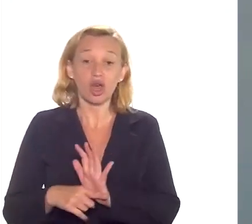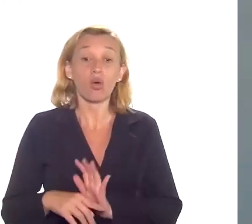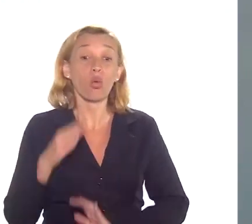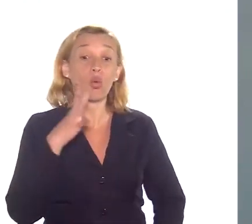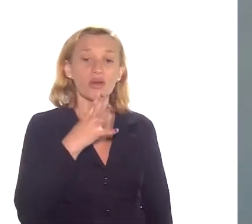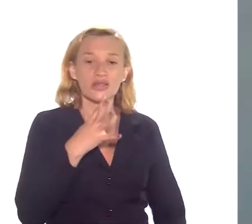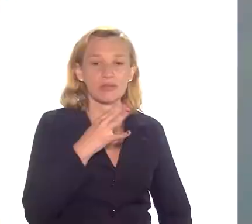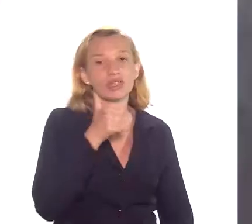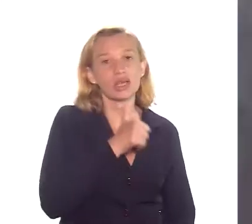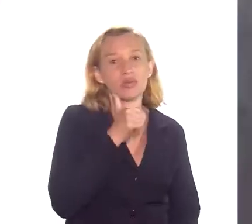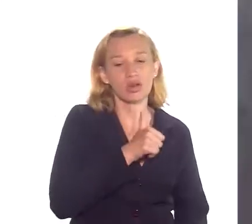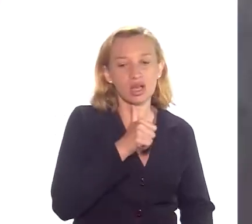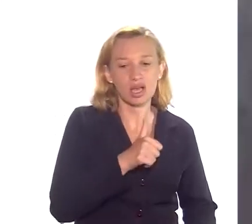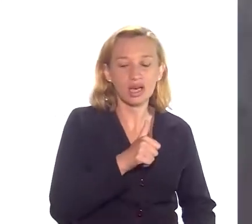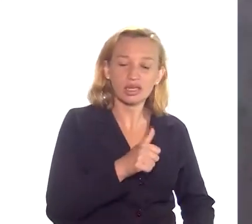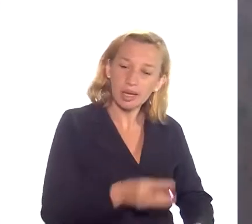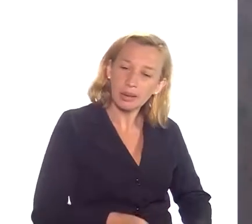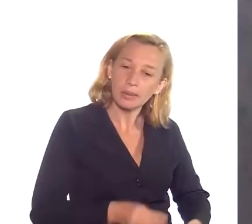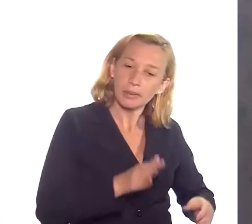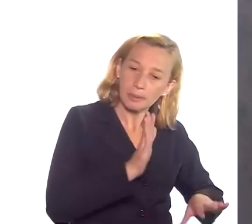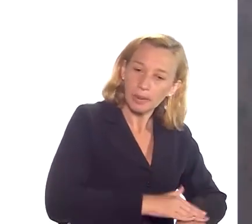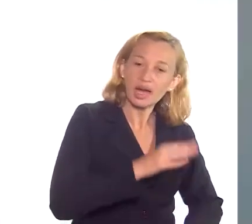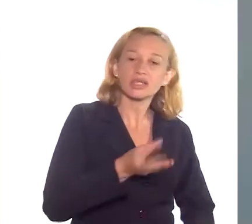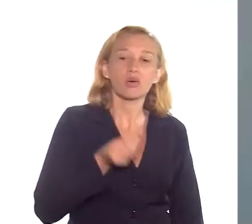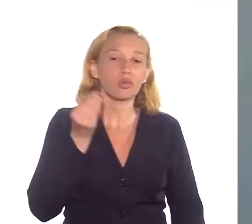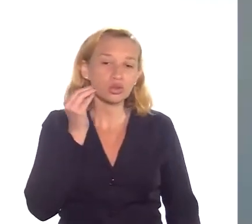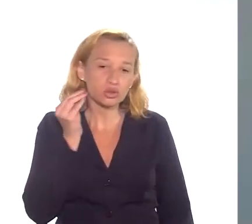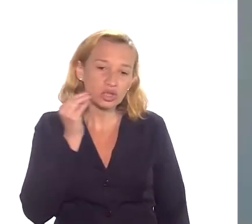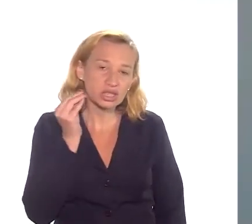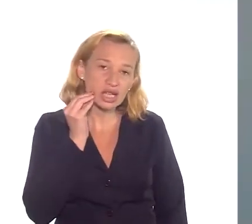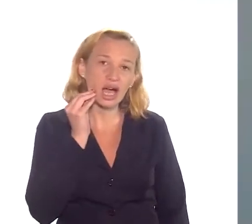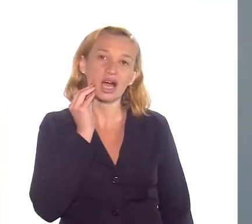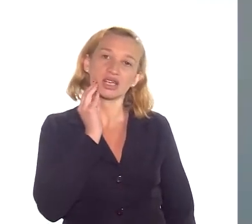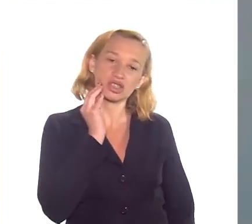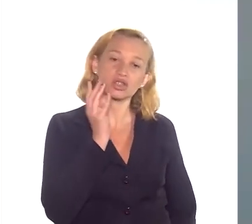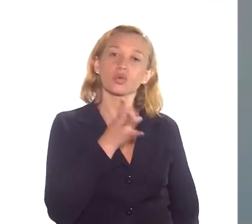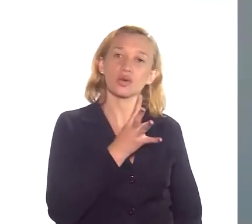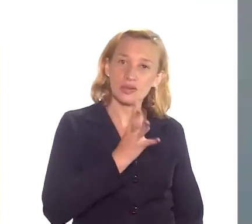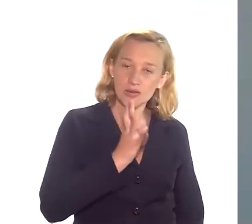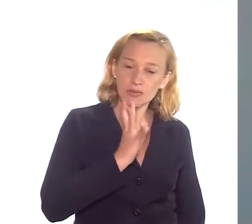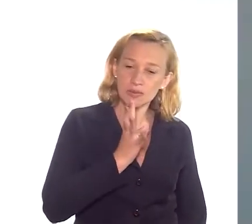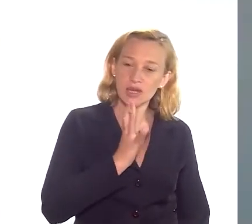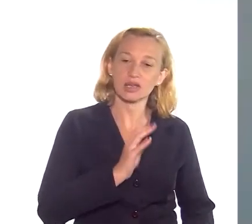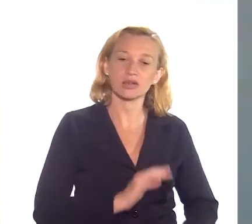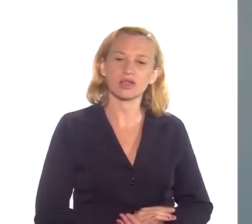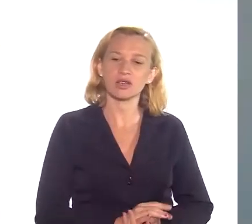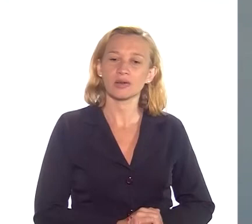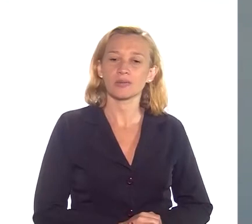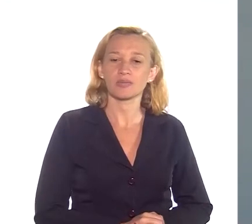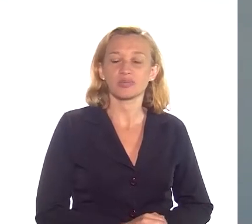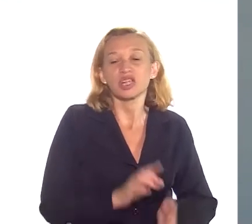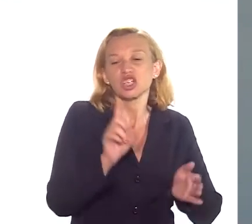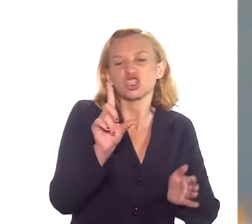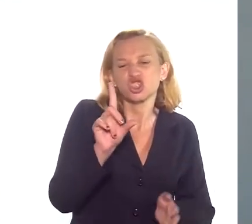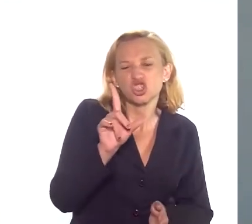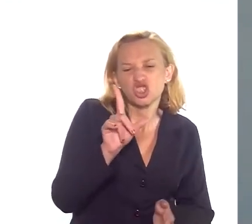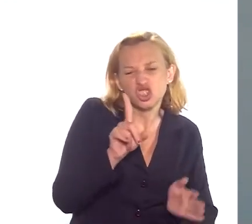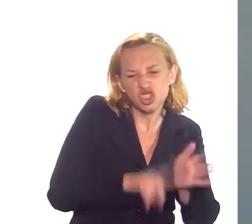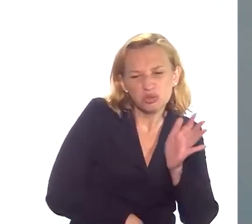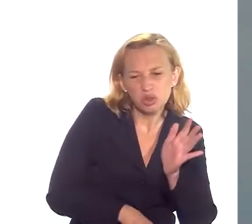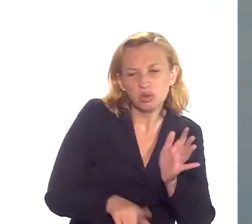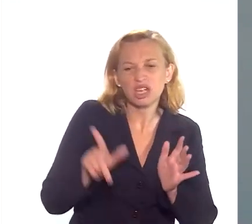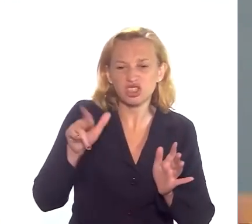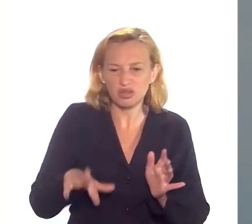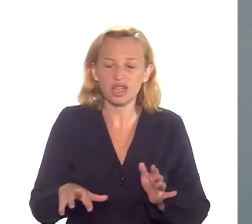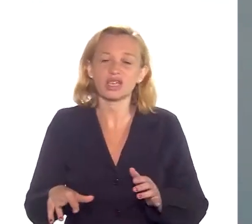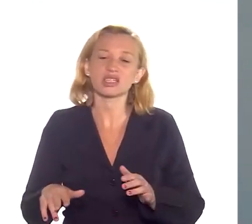Em reconhecer esse conhecimento da mulher e dar para elas mais oportunidades, a possibilidade de ter mais oportunidades que diminua